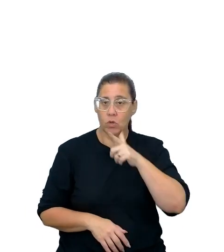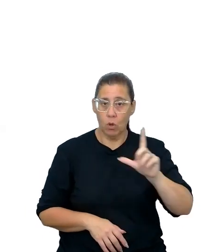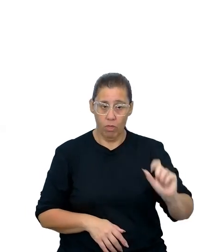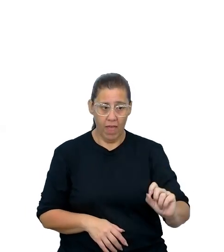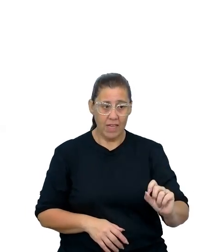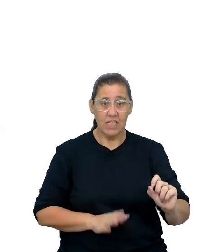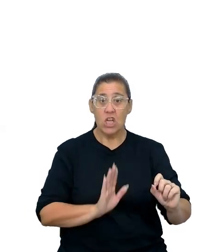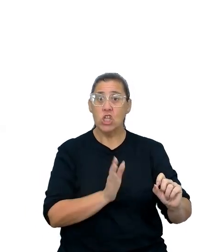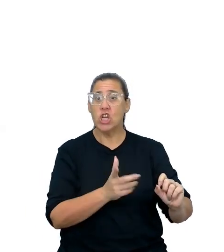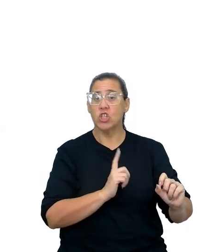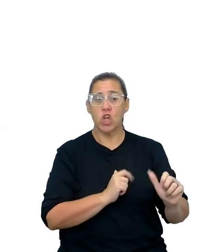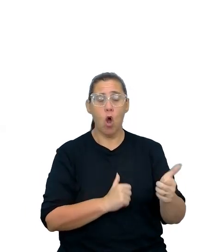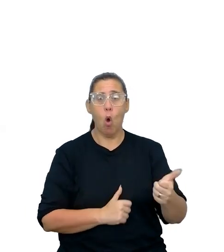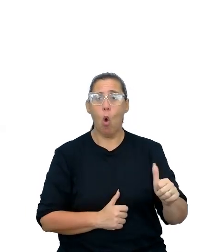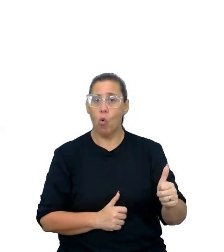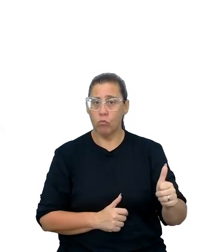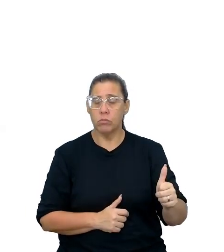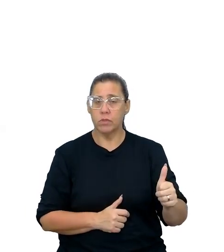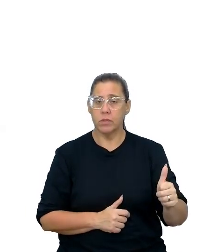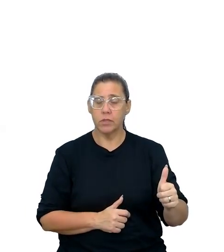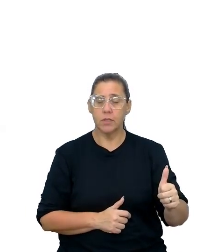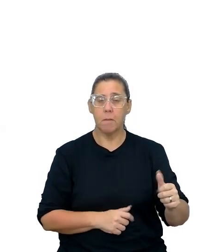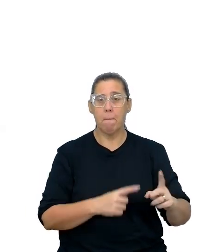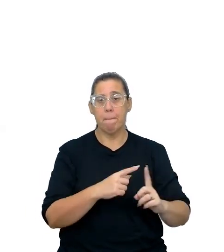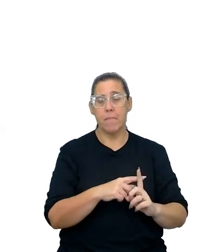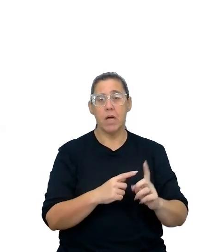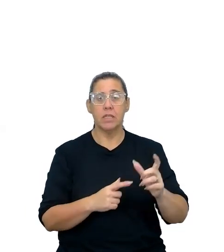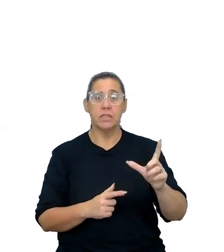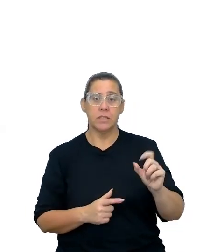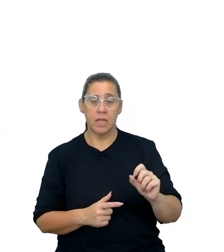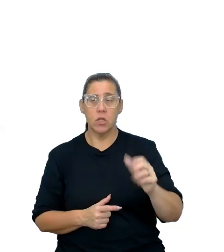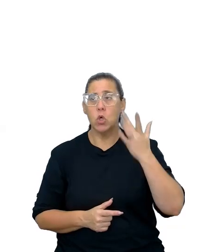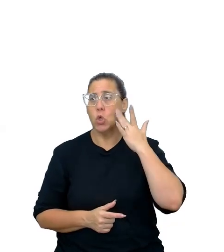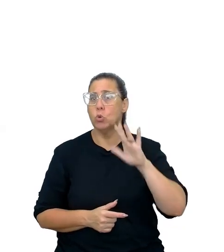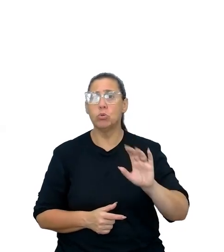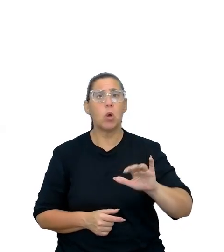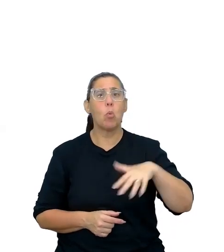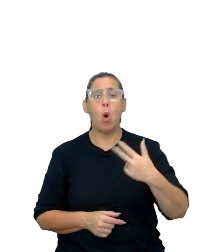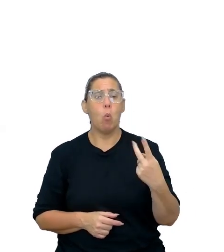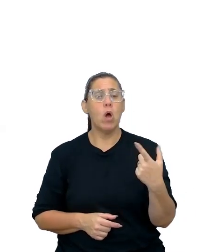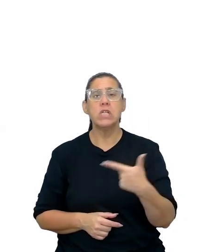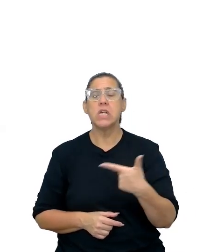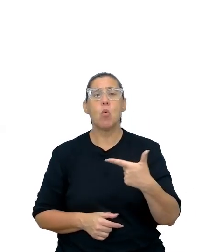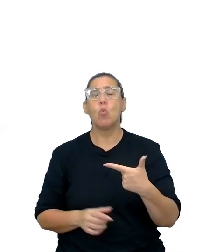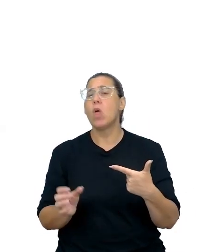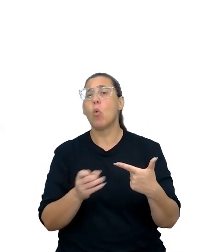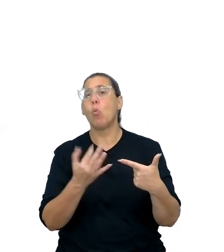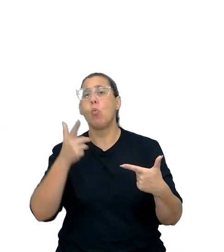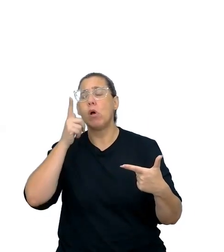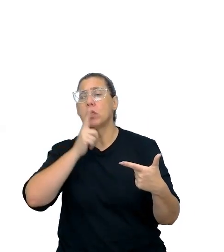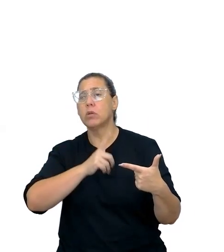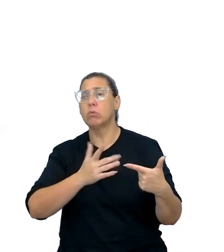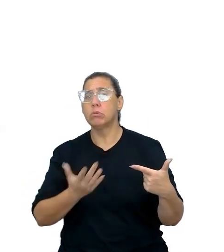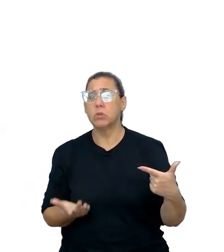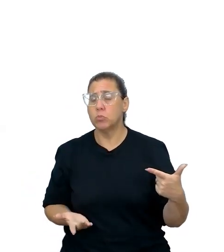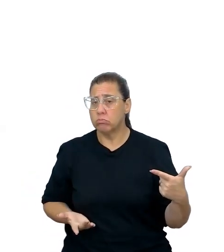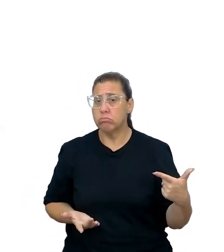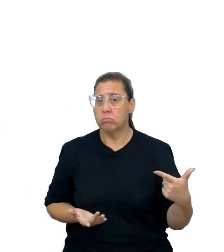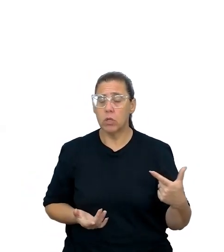já possuía 11, ele ganhou 10, e eu não sei qual é a segunda, né, na segunda rodada que ele possuía,